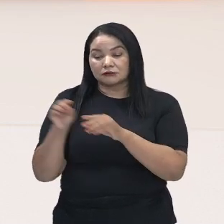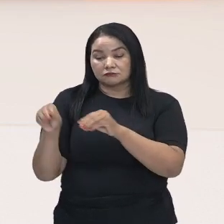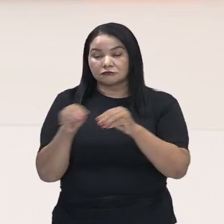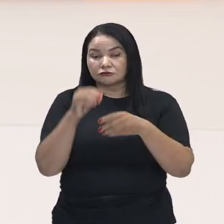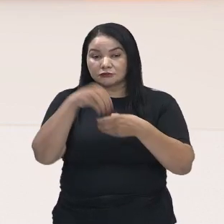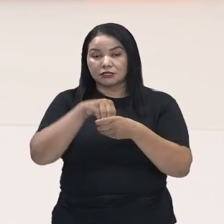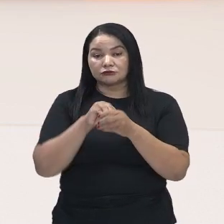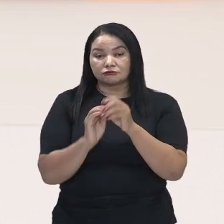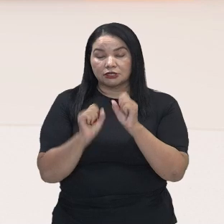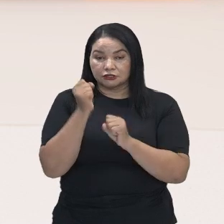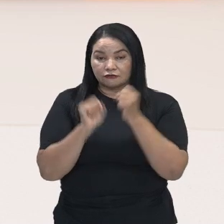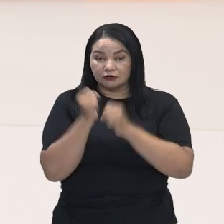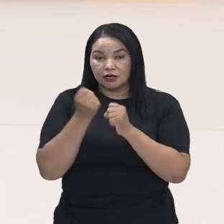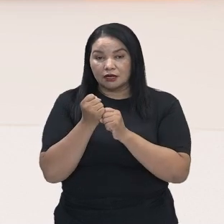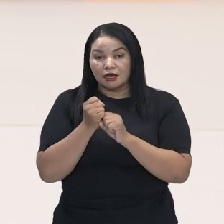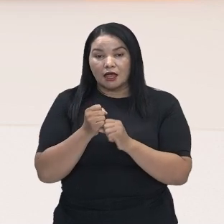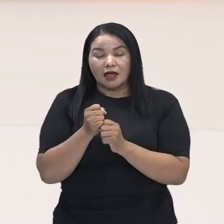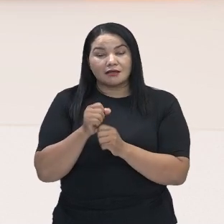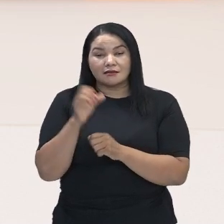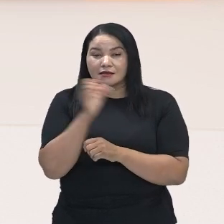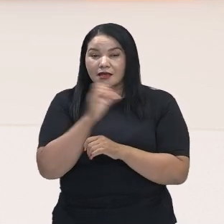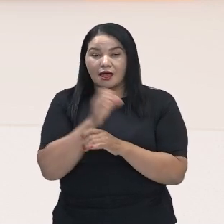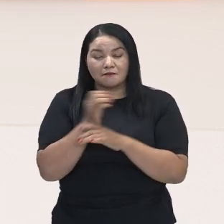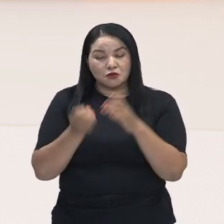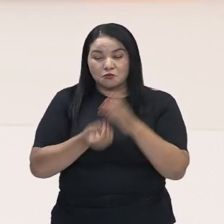elas produziam muito